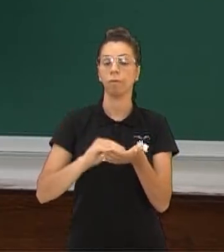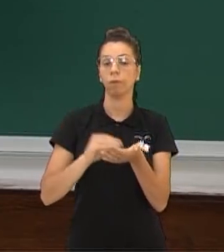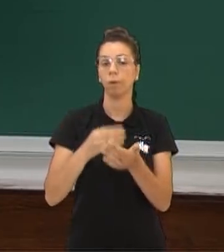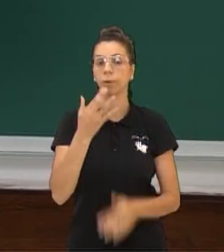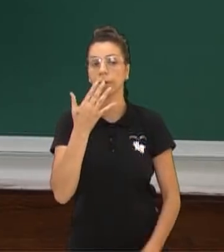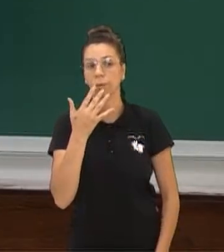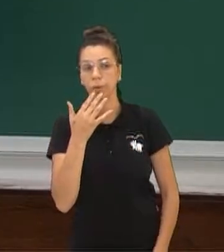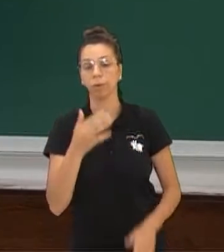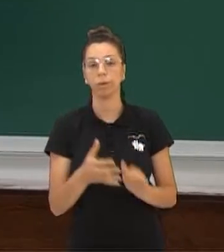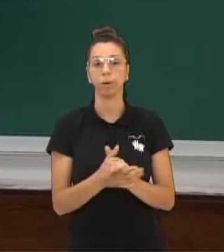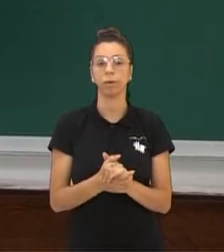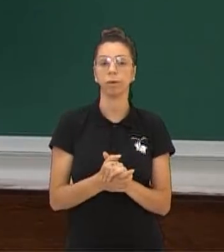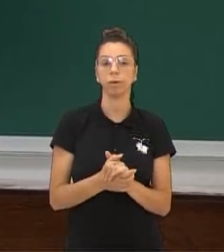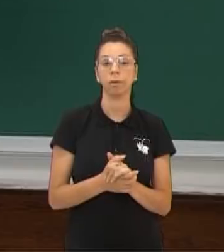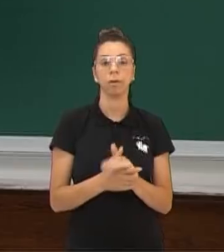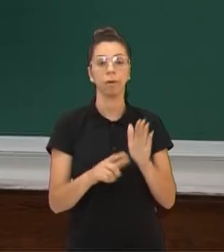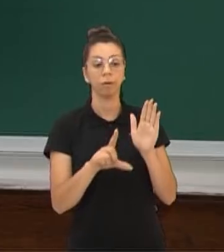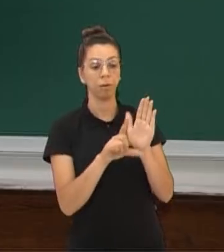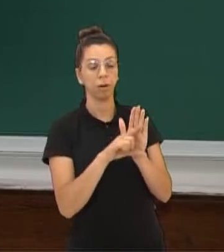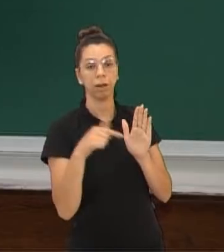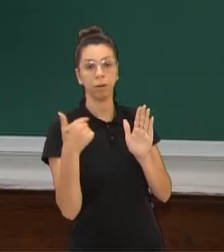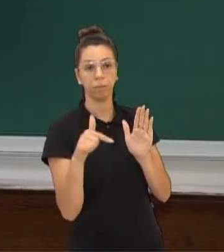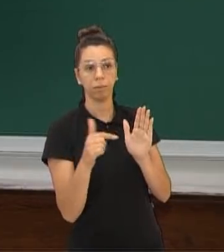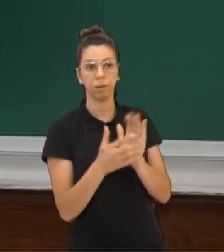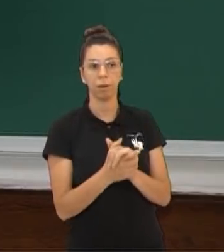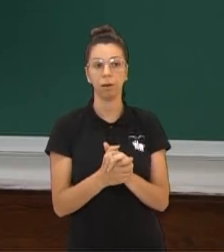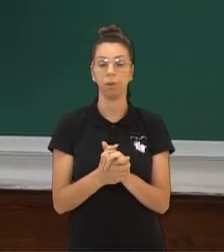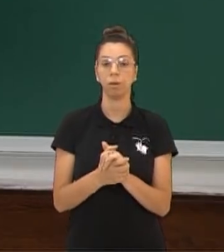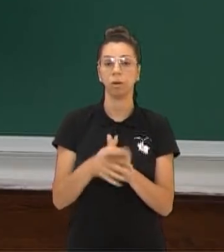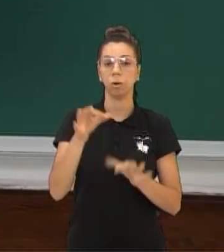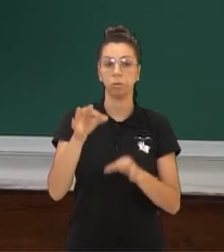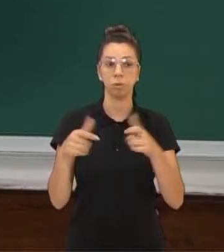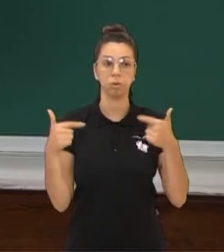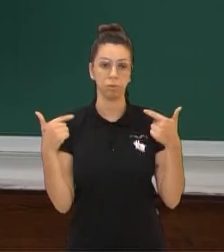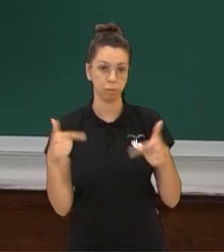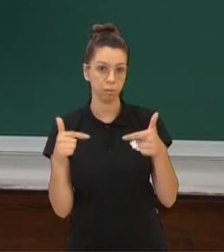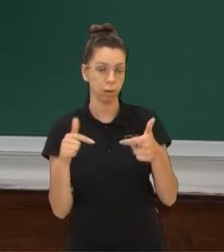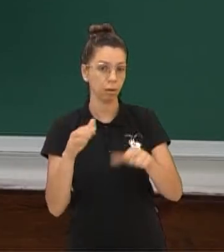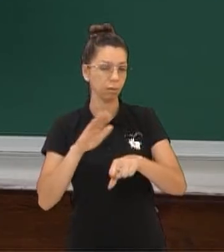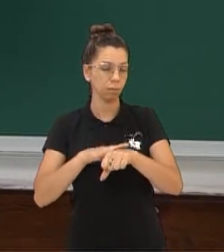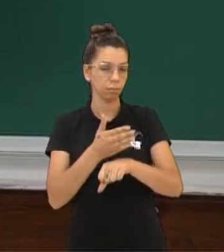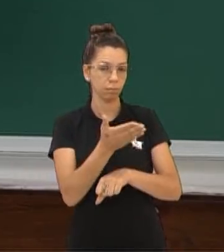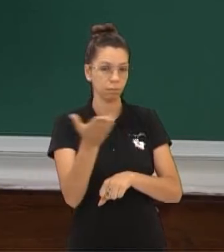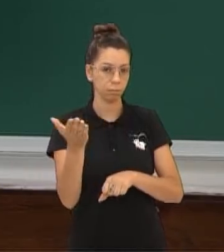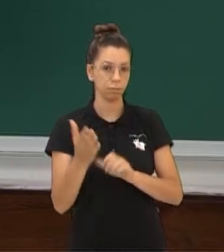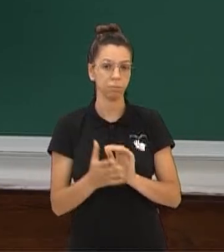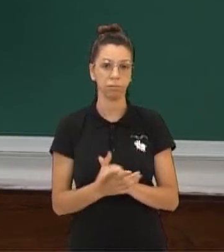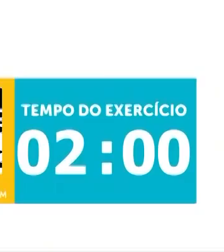e colorido. Vou dar um tempinho aí para que vocês possam responder, ok?